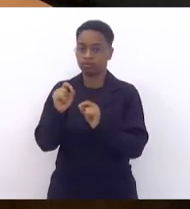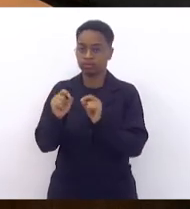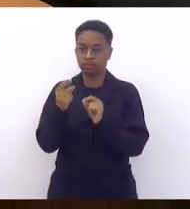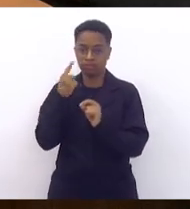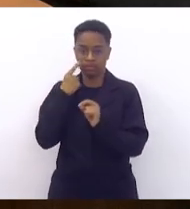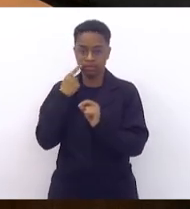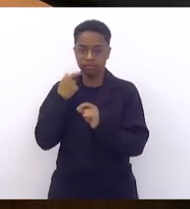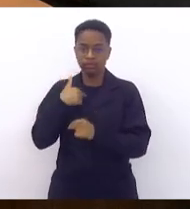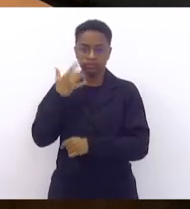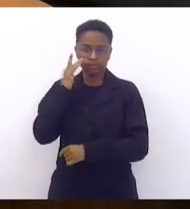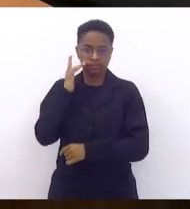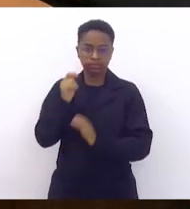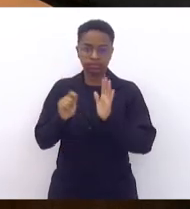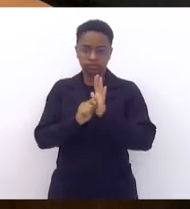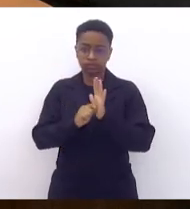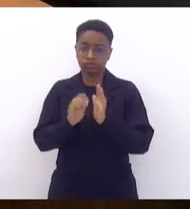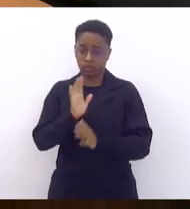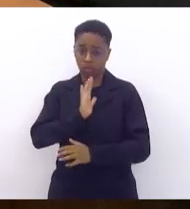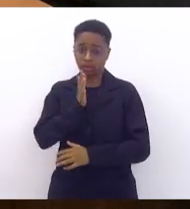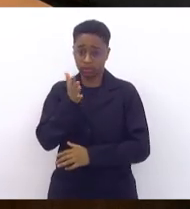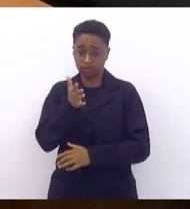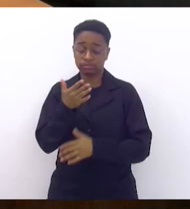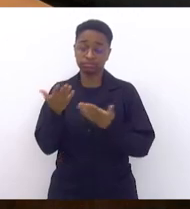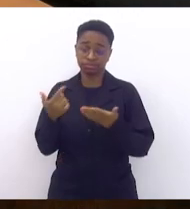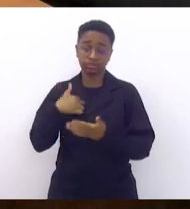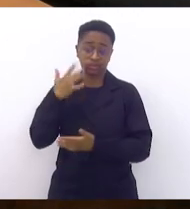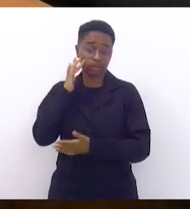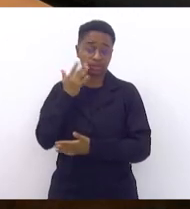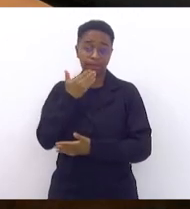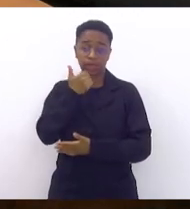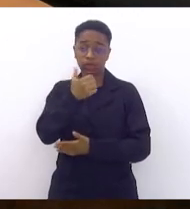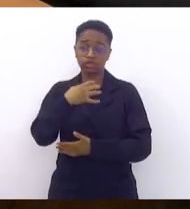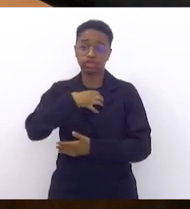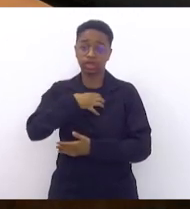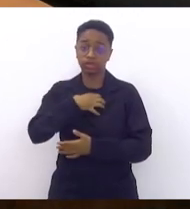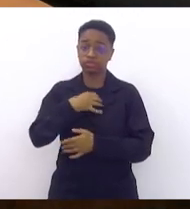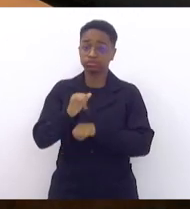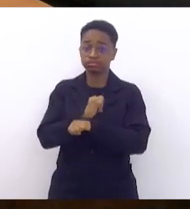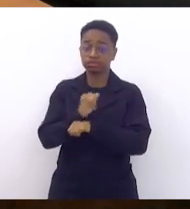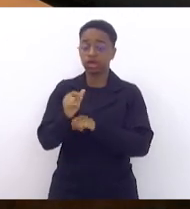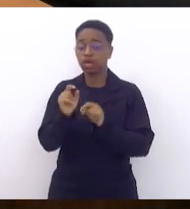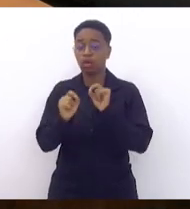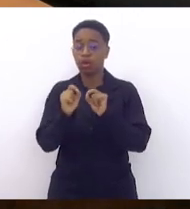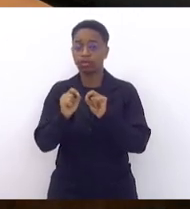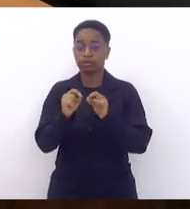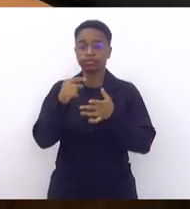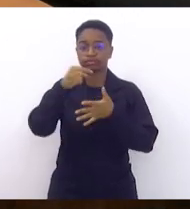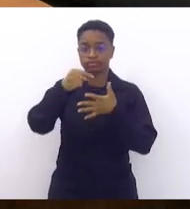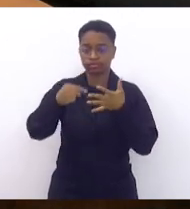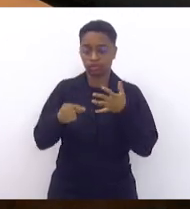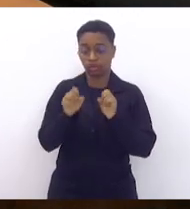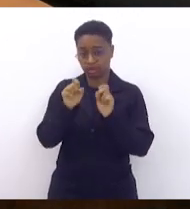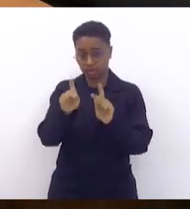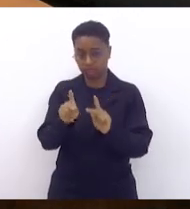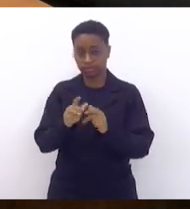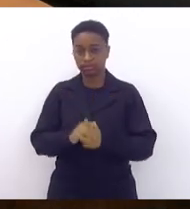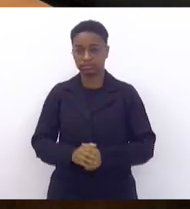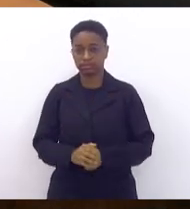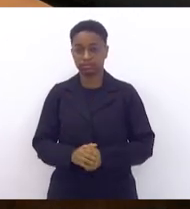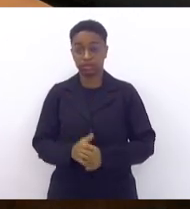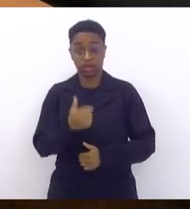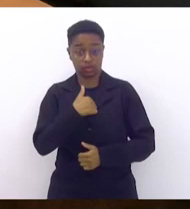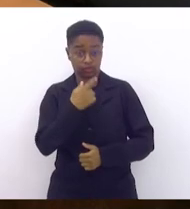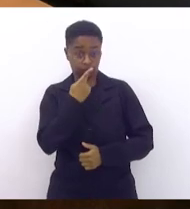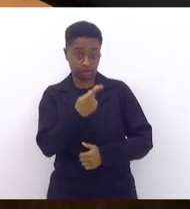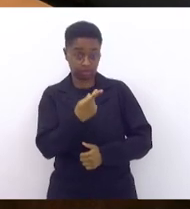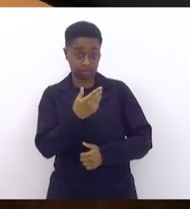eu acho que droga é uma coisa horrível e acho que a melhor forma de combater é assim, assim, assim. Ok. Eu digo,